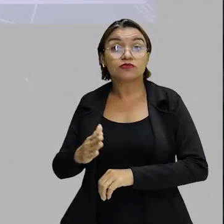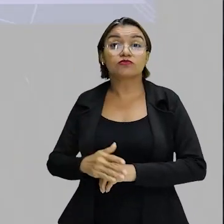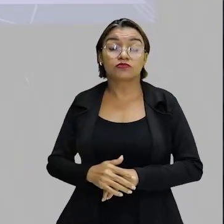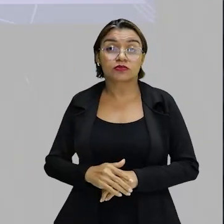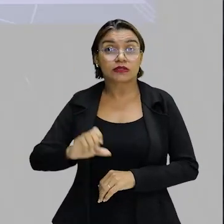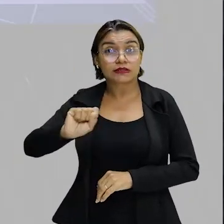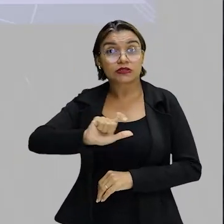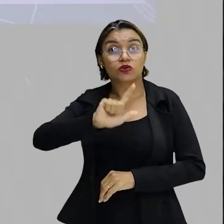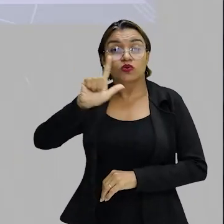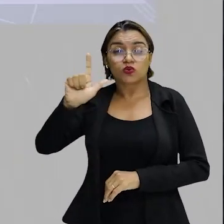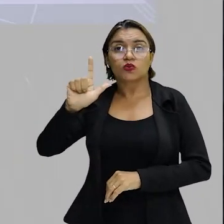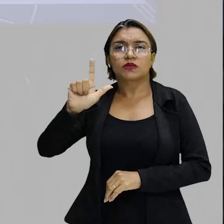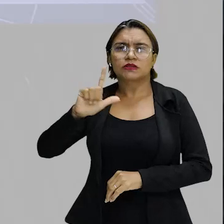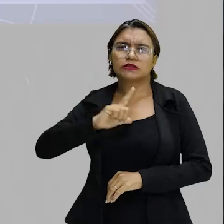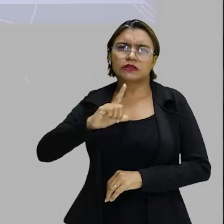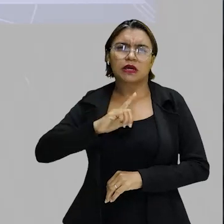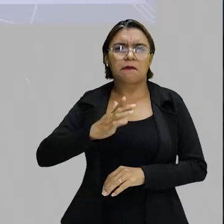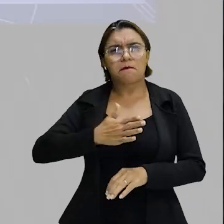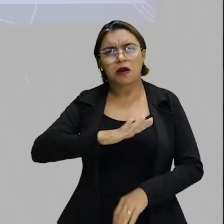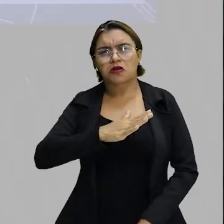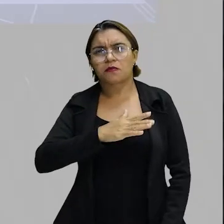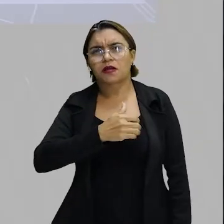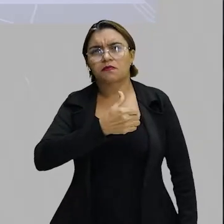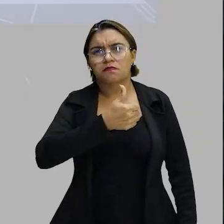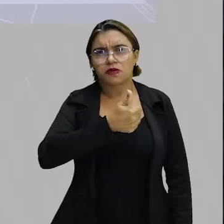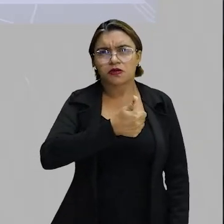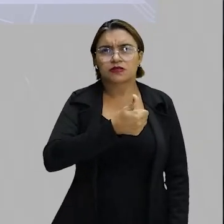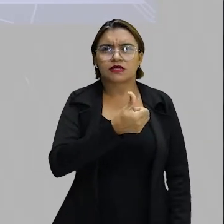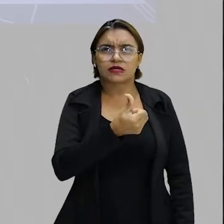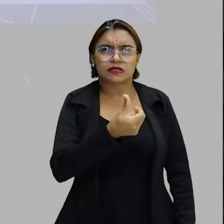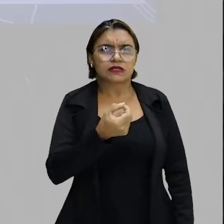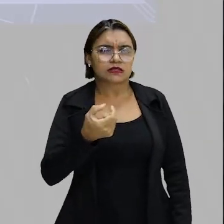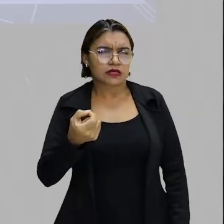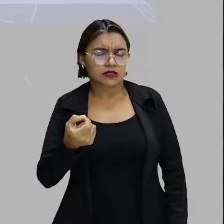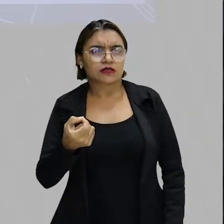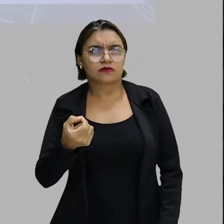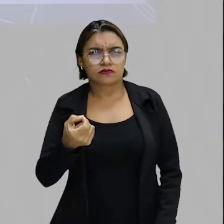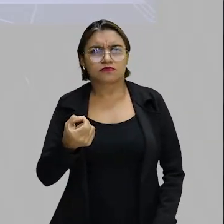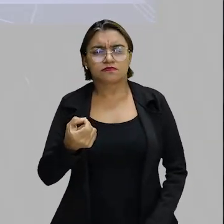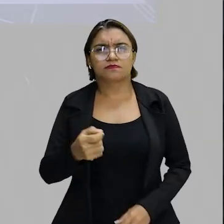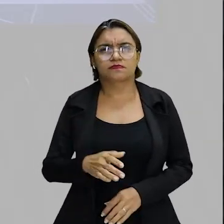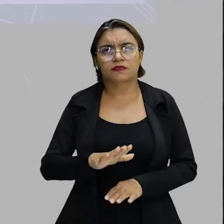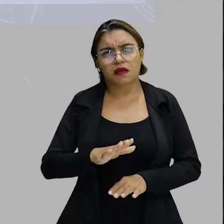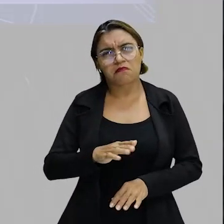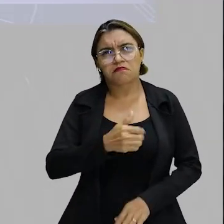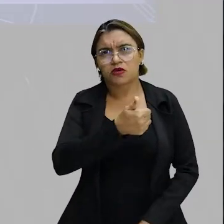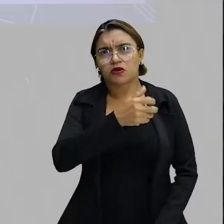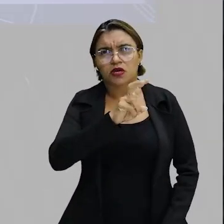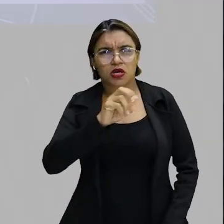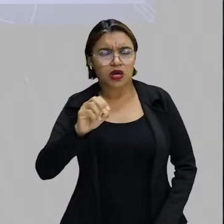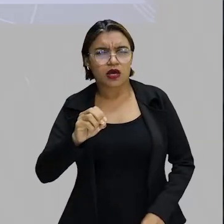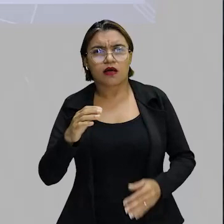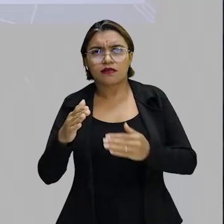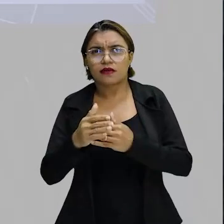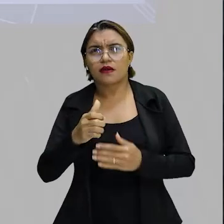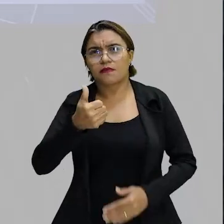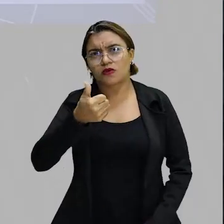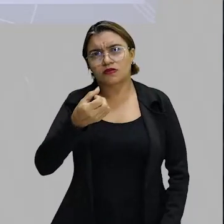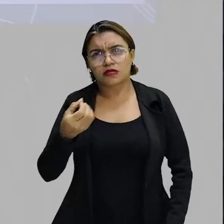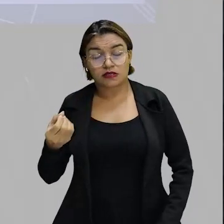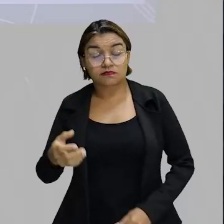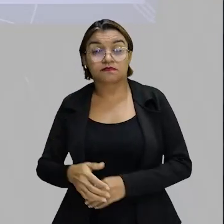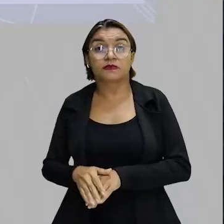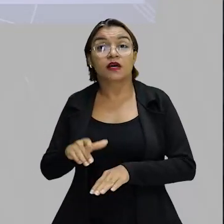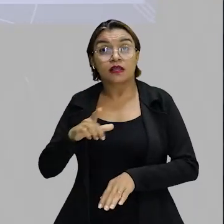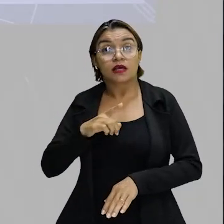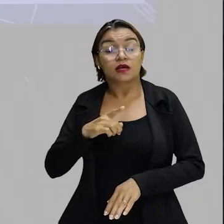aqui em São Luís, né, já 1600, a partir de 1612, mas está no início, né? De 1500 para 1600 só tem um século. E aí a gente tem assim,